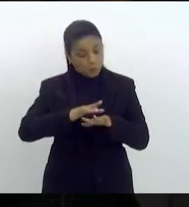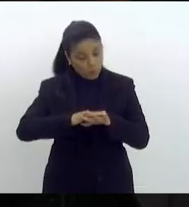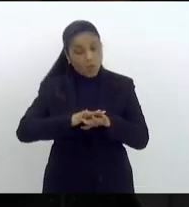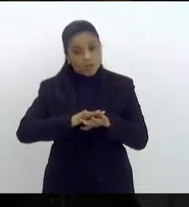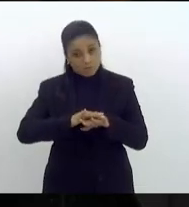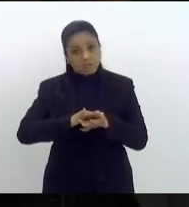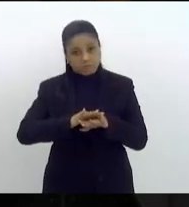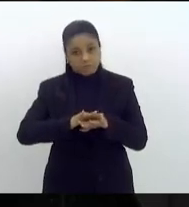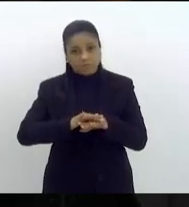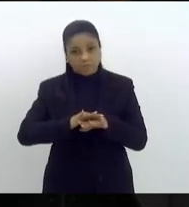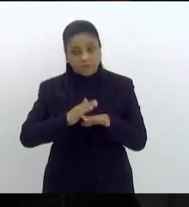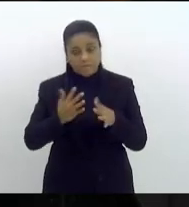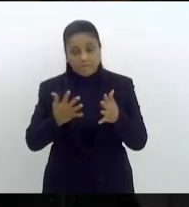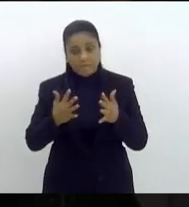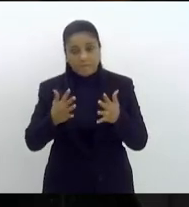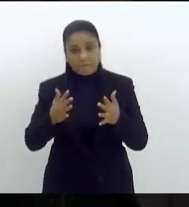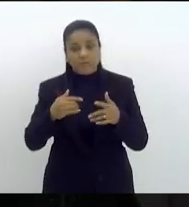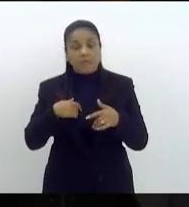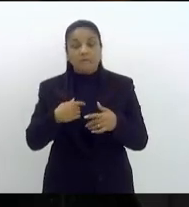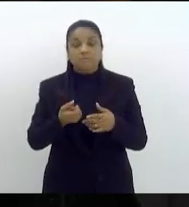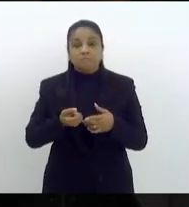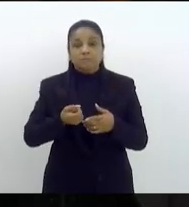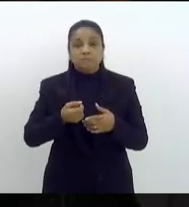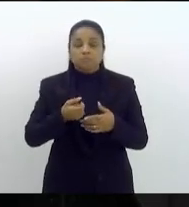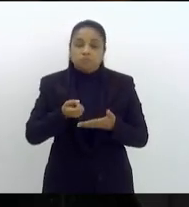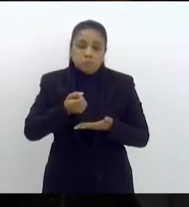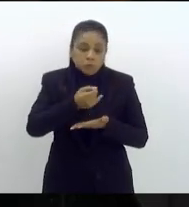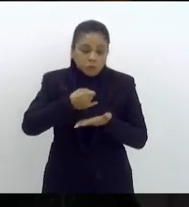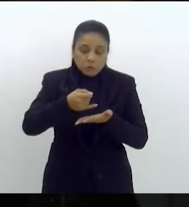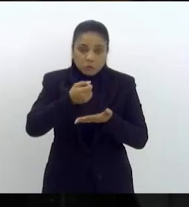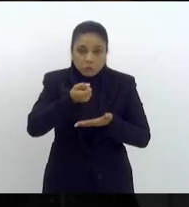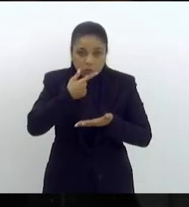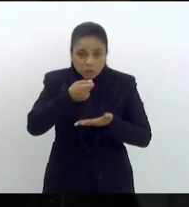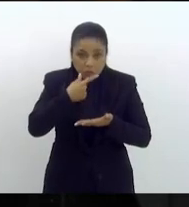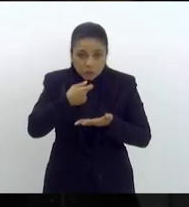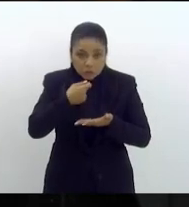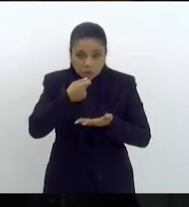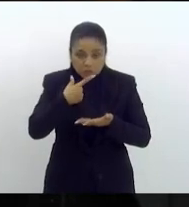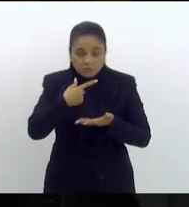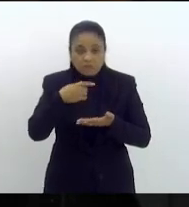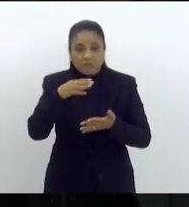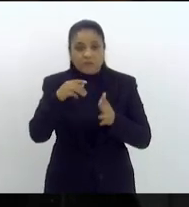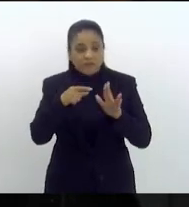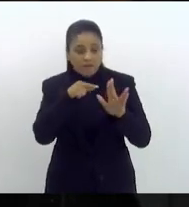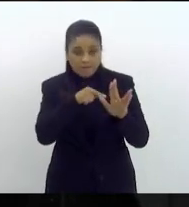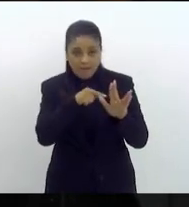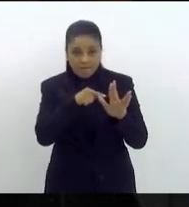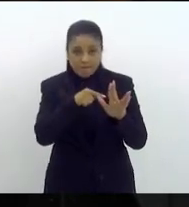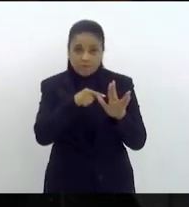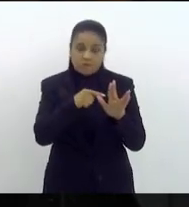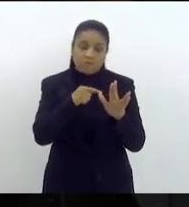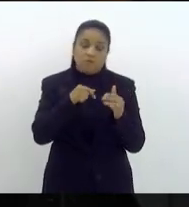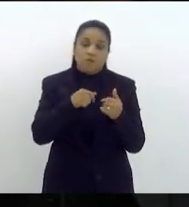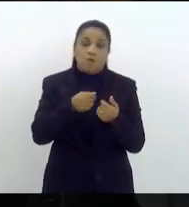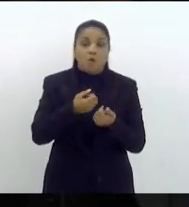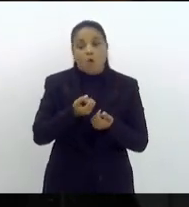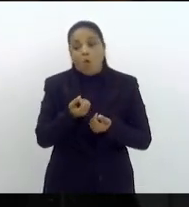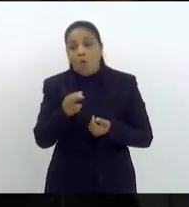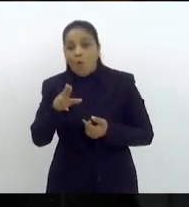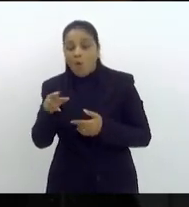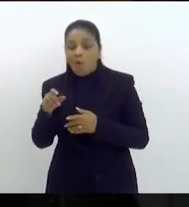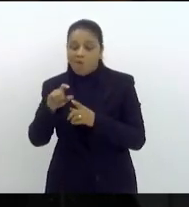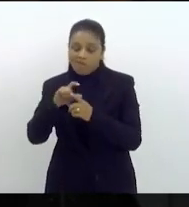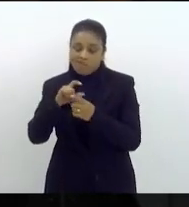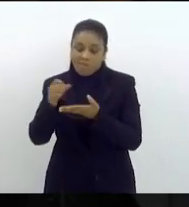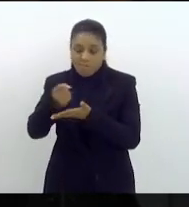que para quem não toma cannabis Toma um medicamento de rótulo Preto para epilepsia